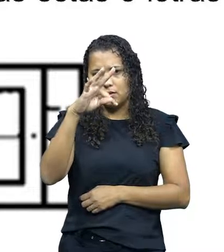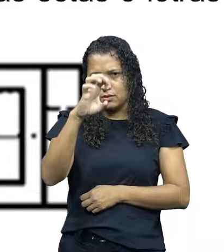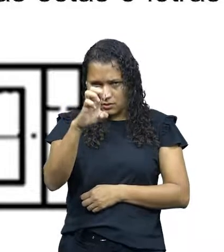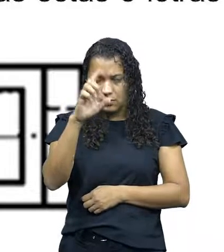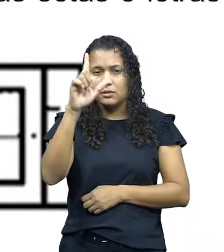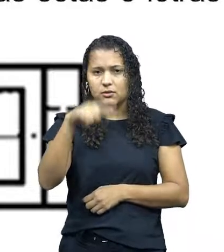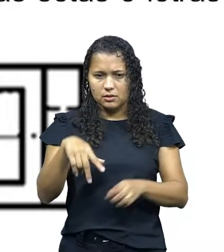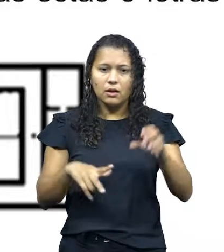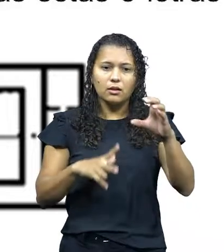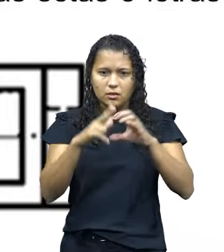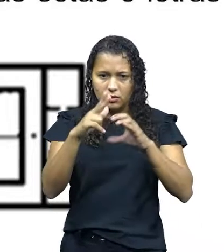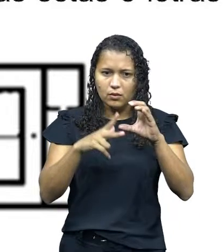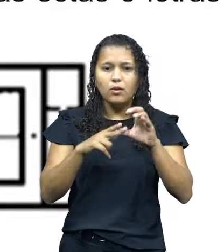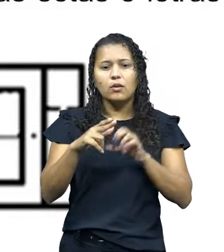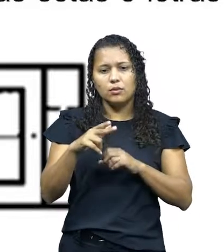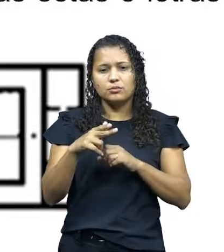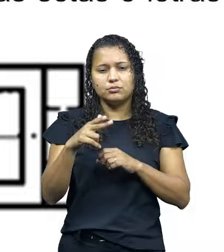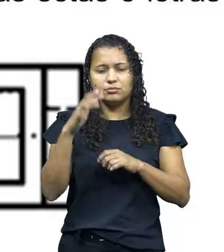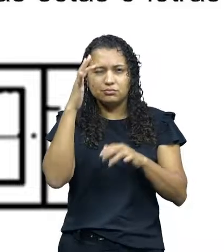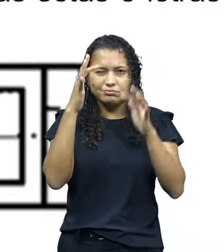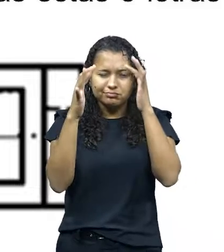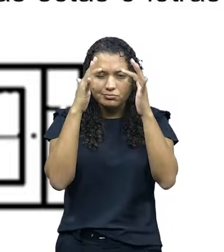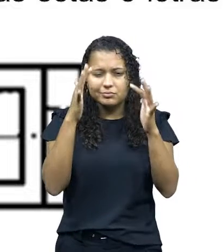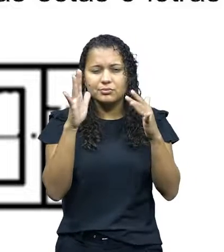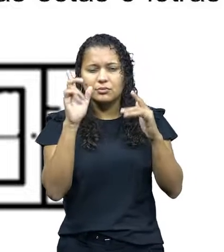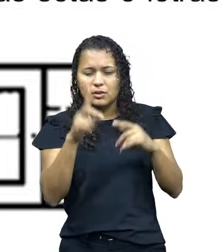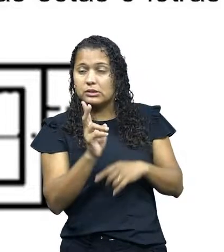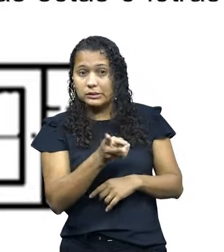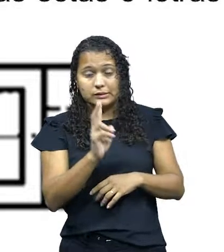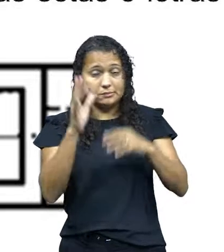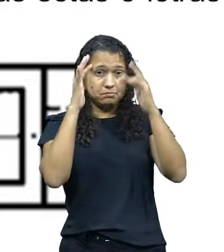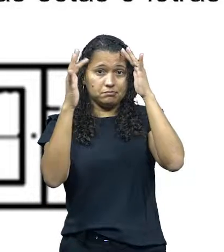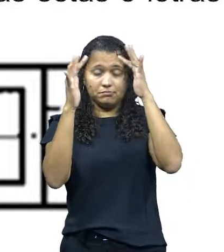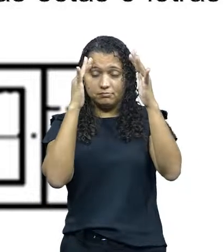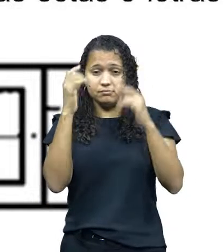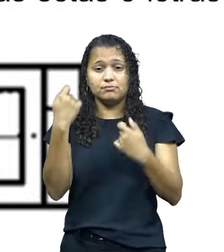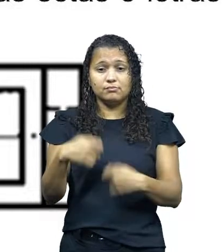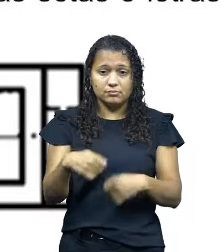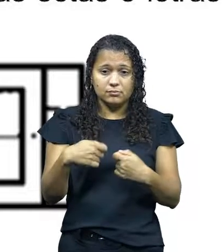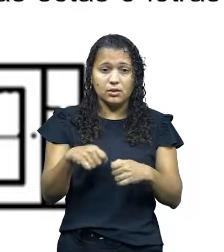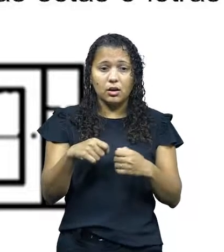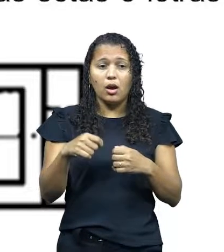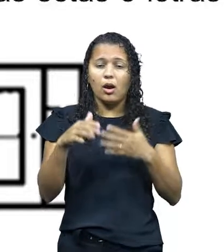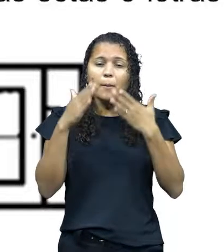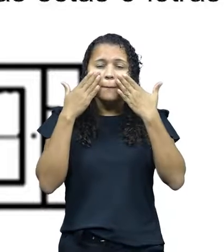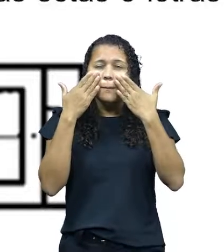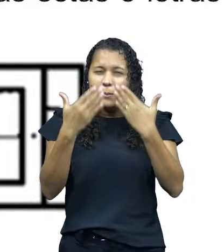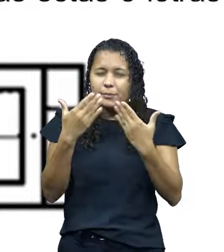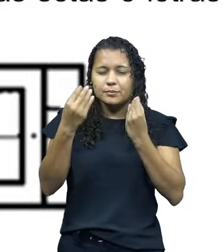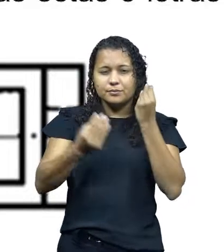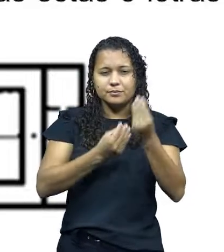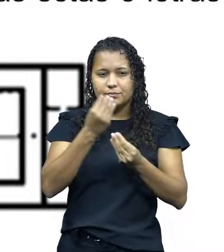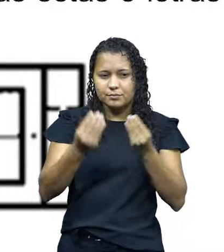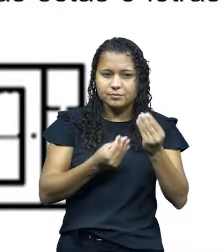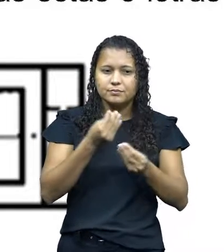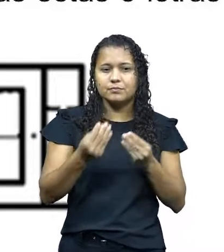plano de corte, né? E imaginário, o plano de corte ele é sempre imaginário, gente, mostrando na